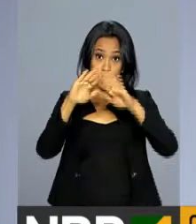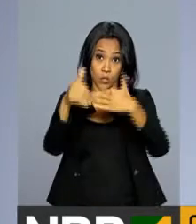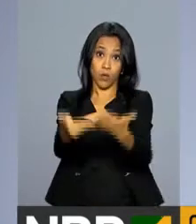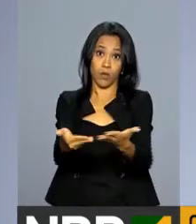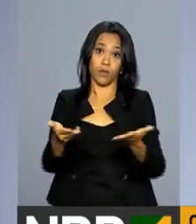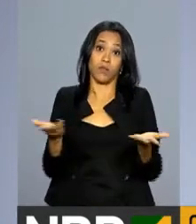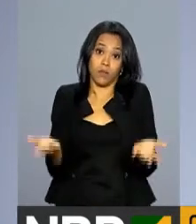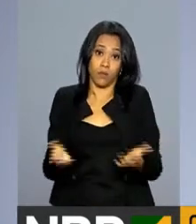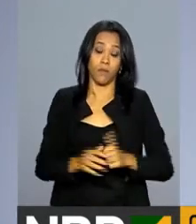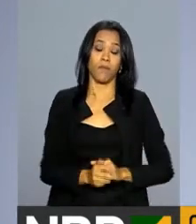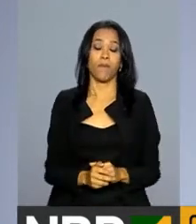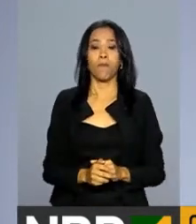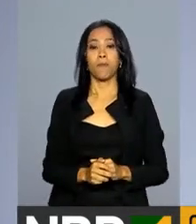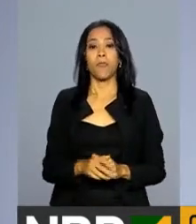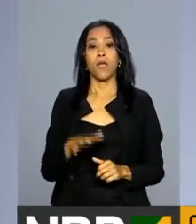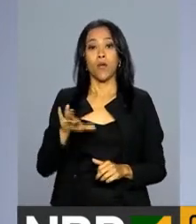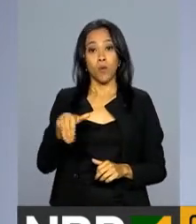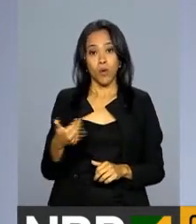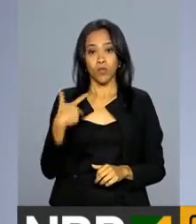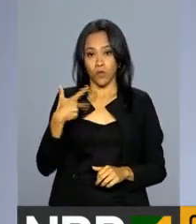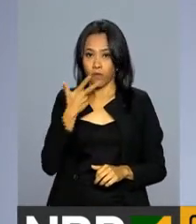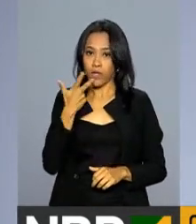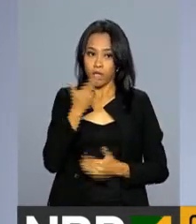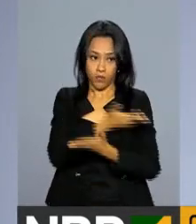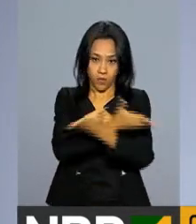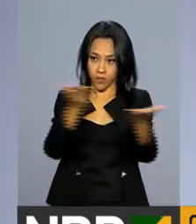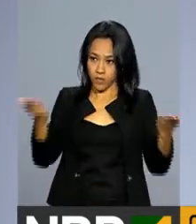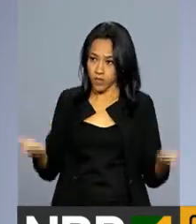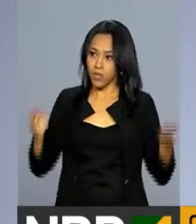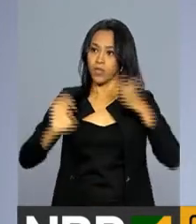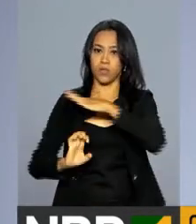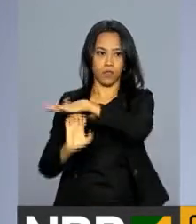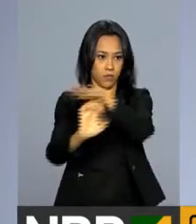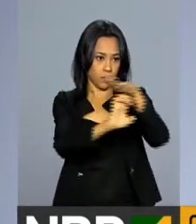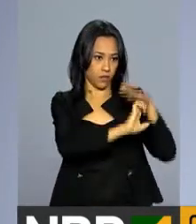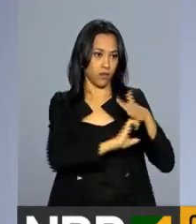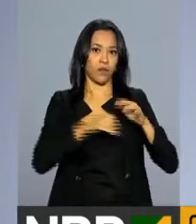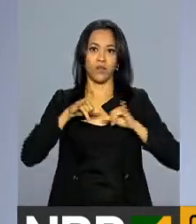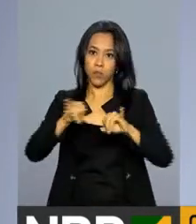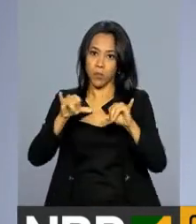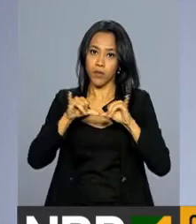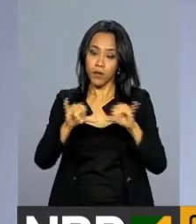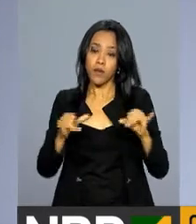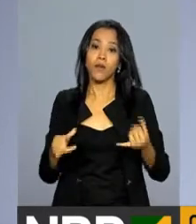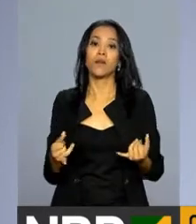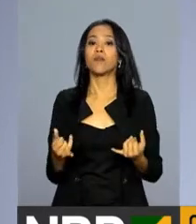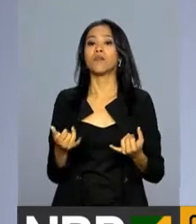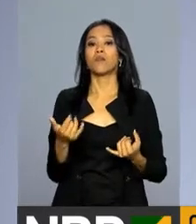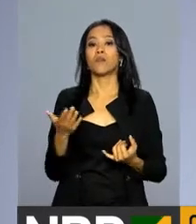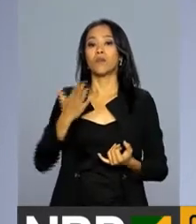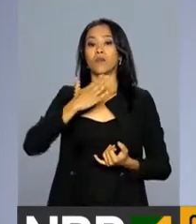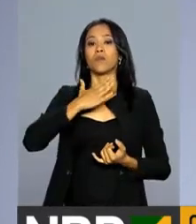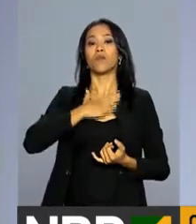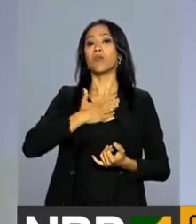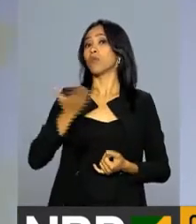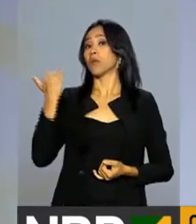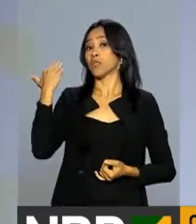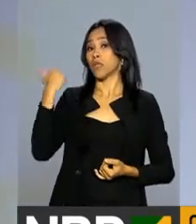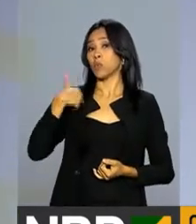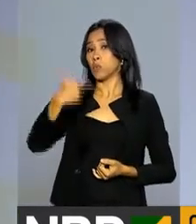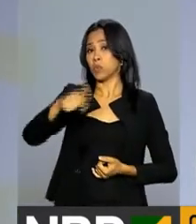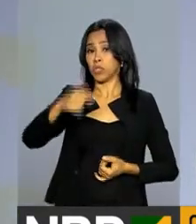então ao falar aos senhores mercadistas né no nosso tempo no meu tempo não havia mercado